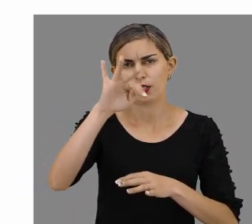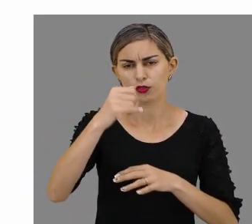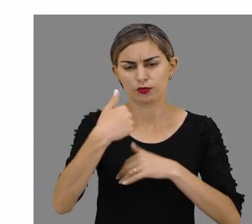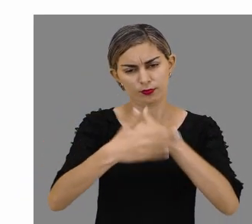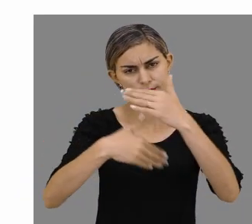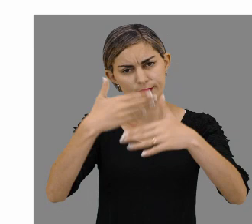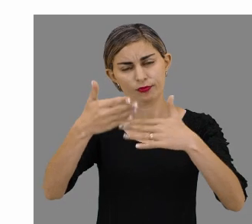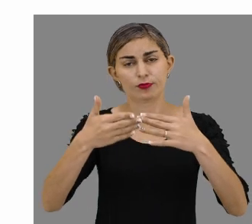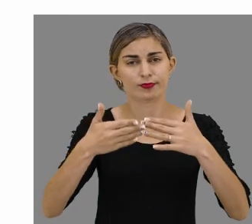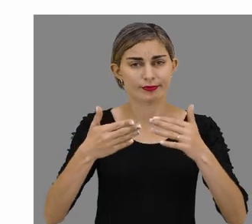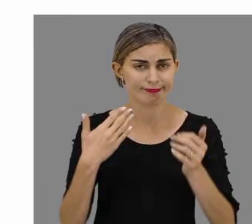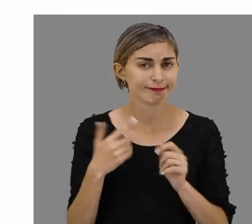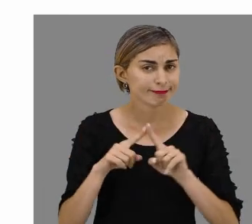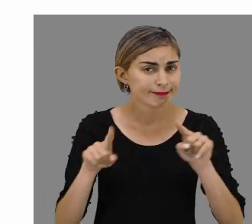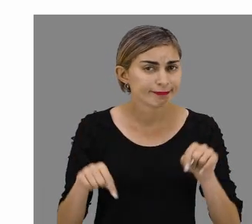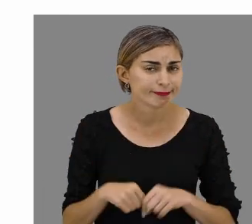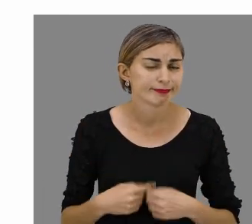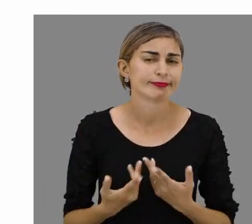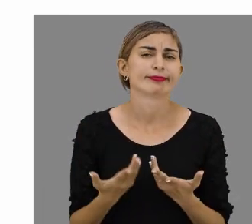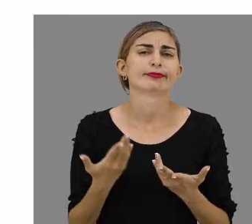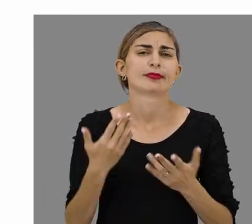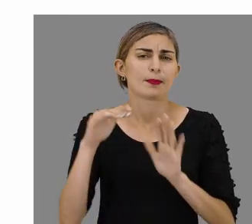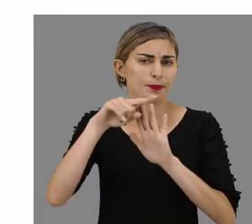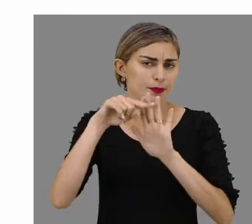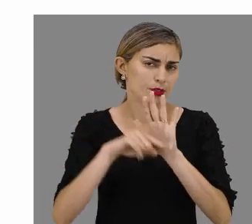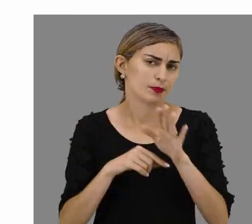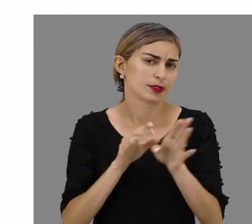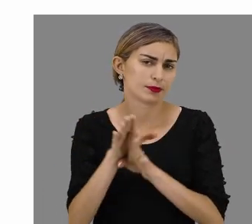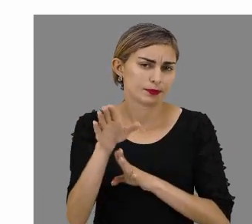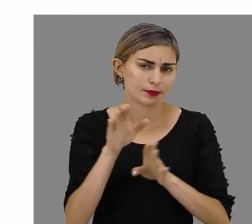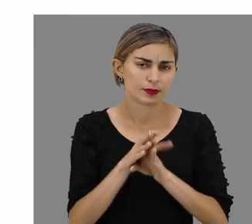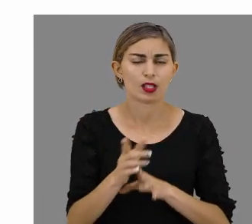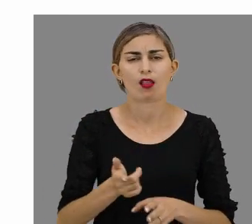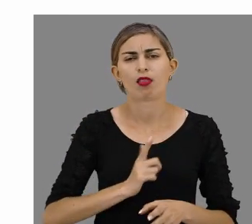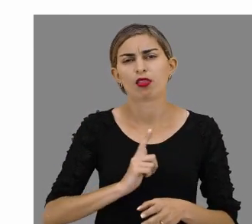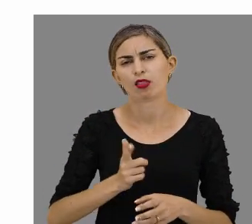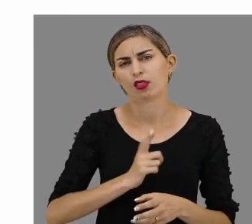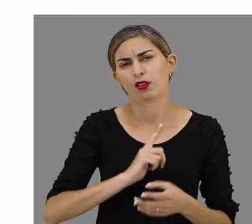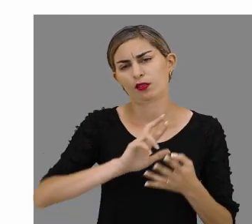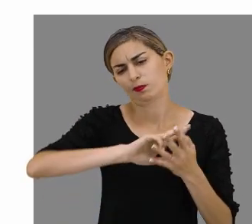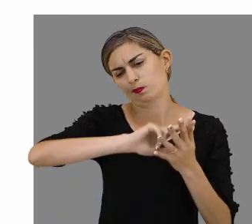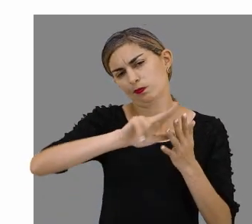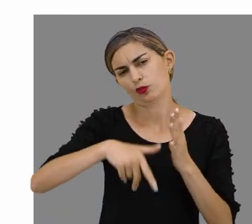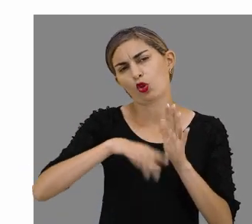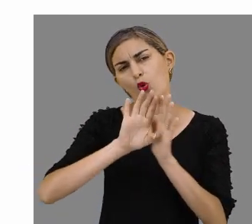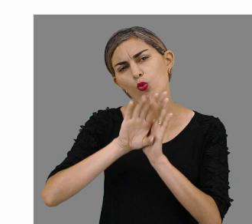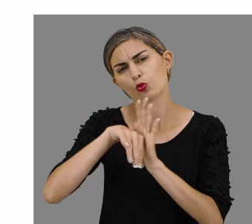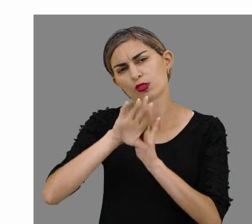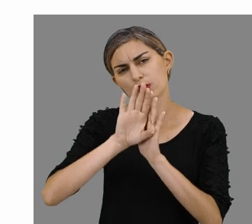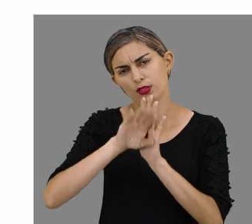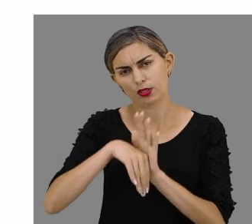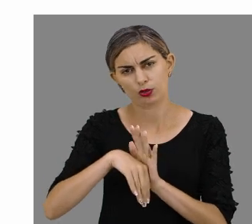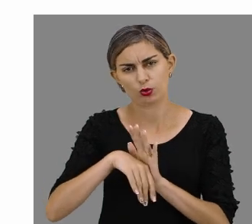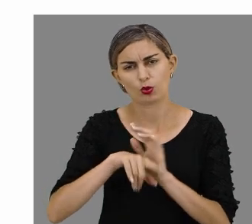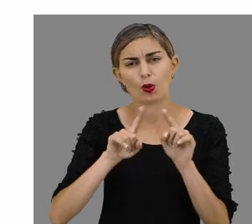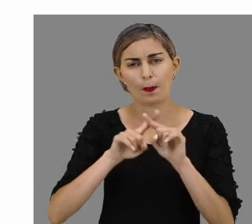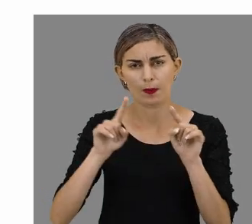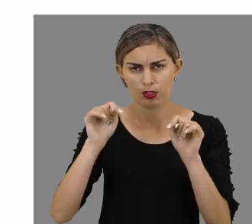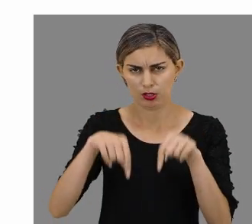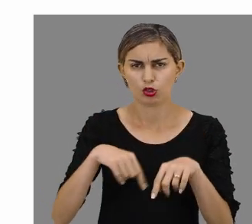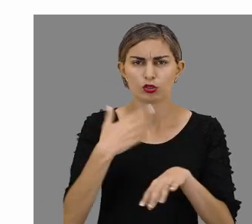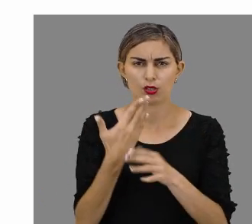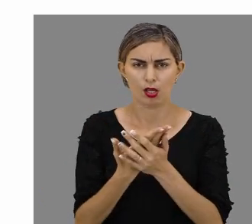foi desenvolvida. Turma, a programação a objetos possui diversos conceitos. Na